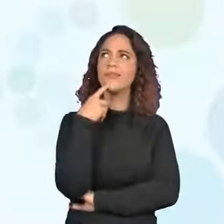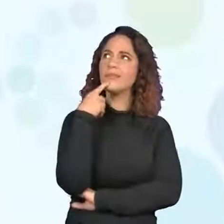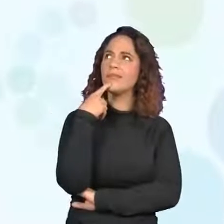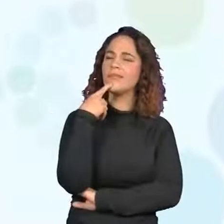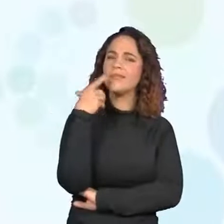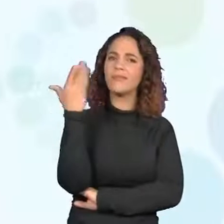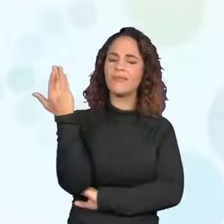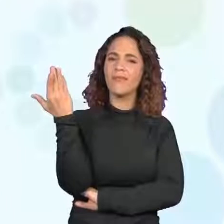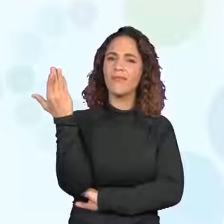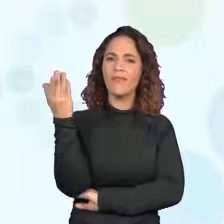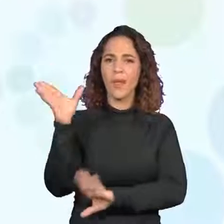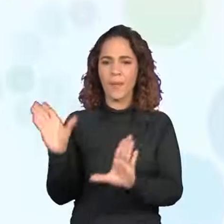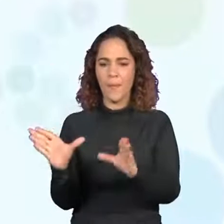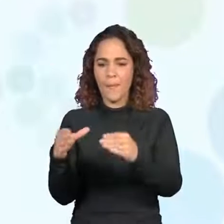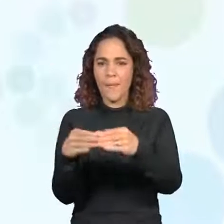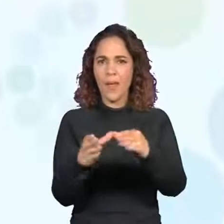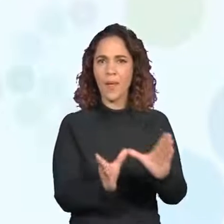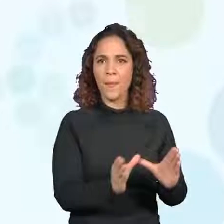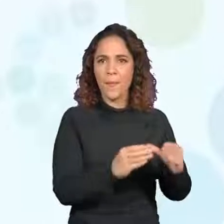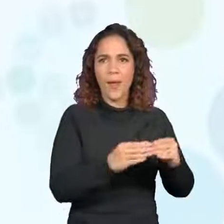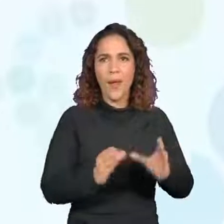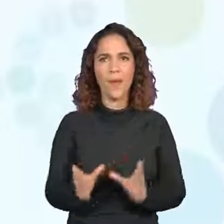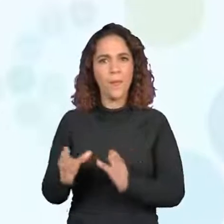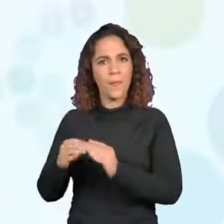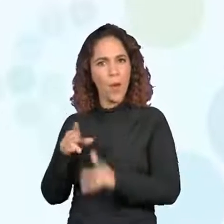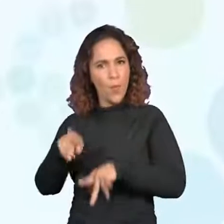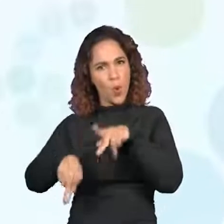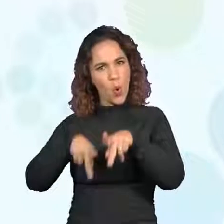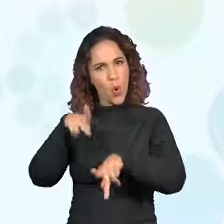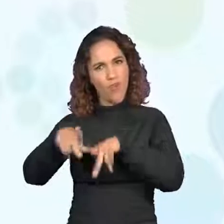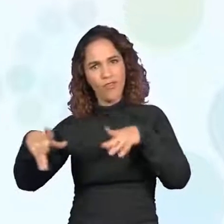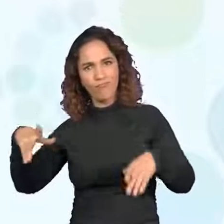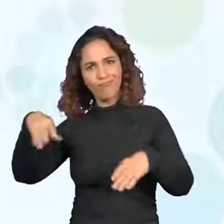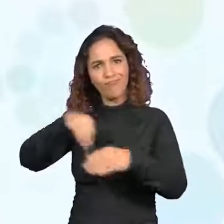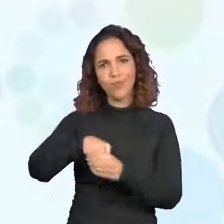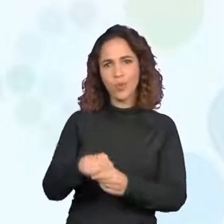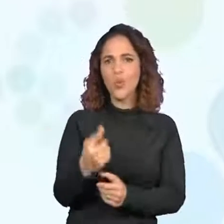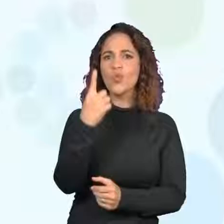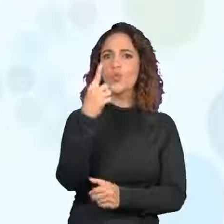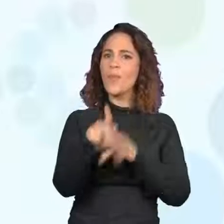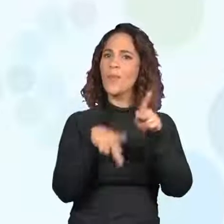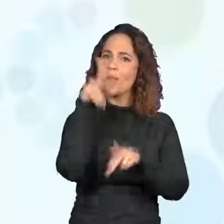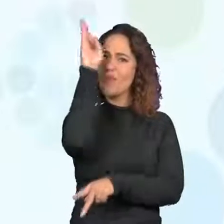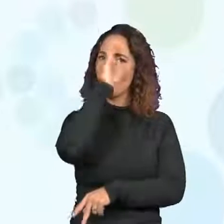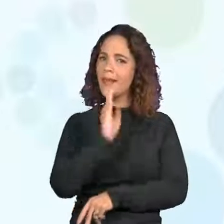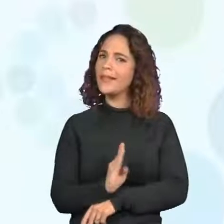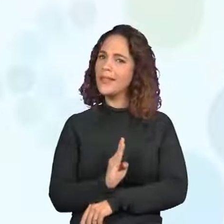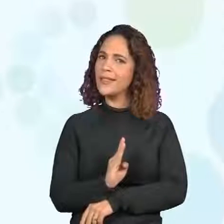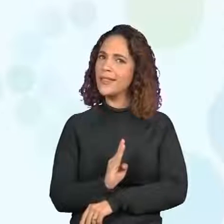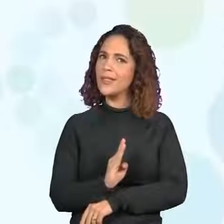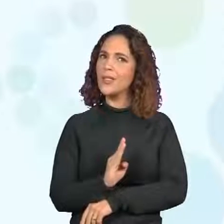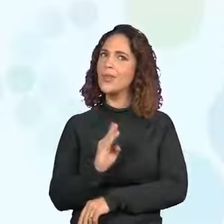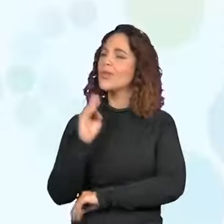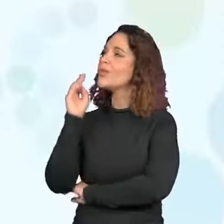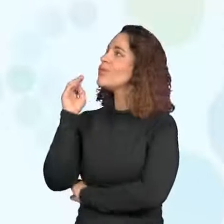é Vários povos em um só povo brasileiro? Ó,